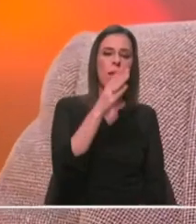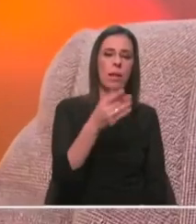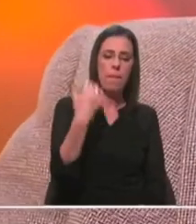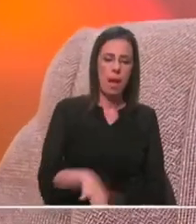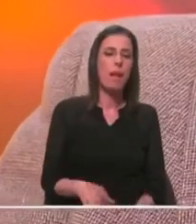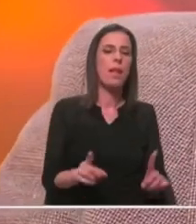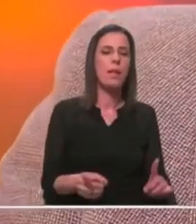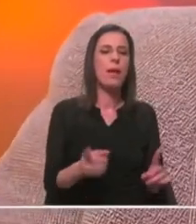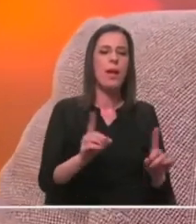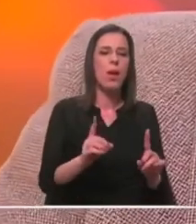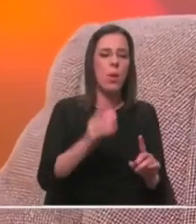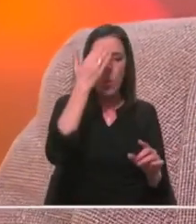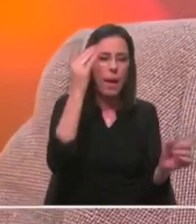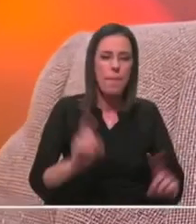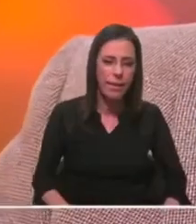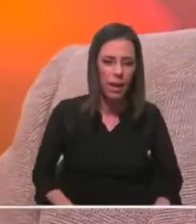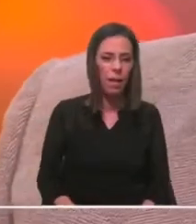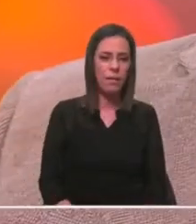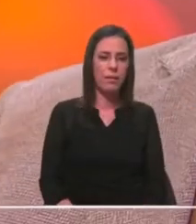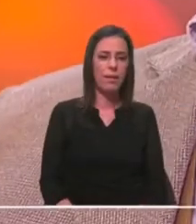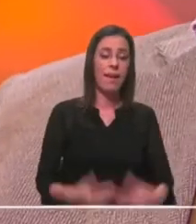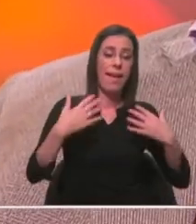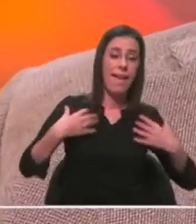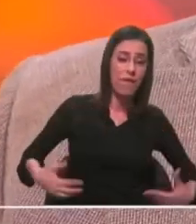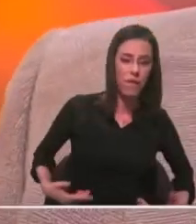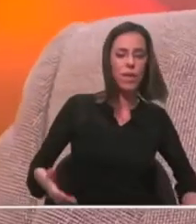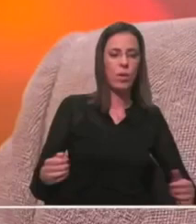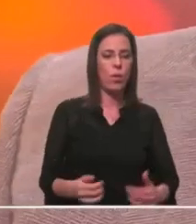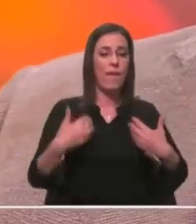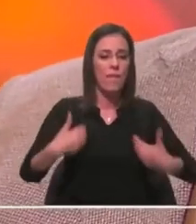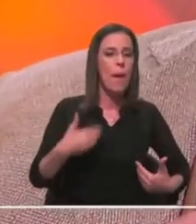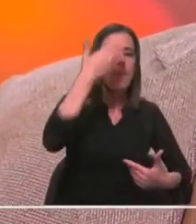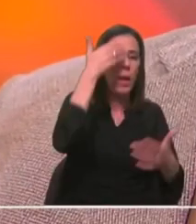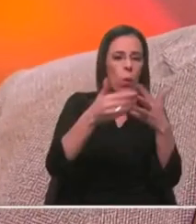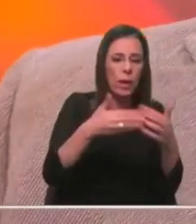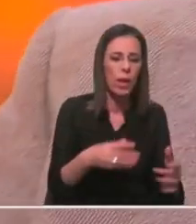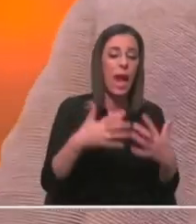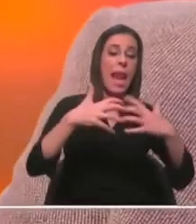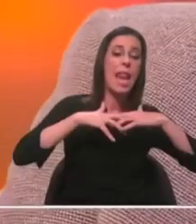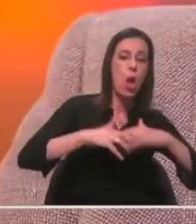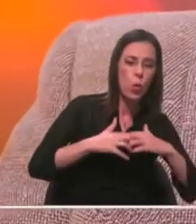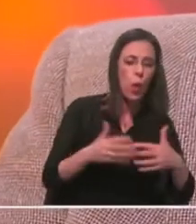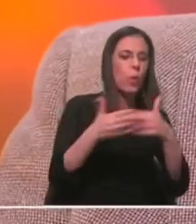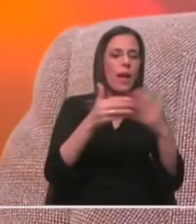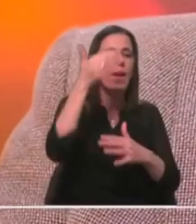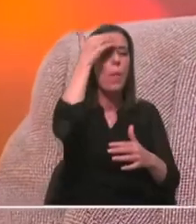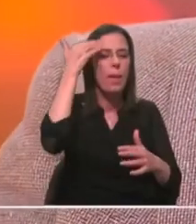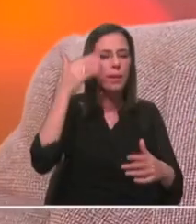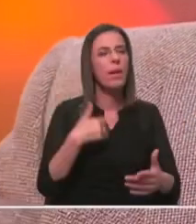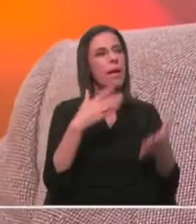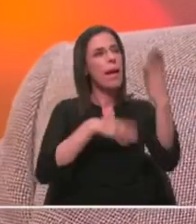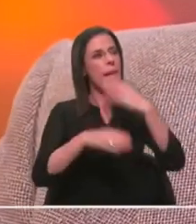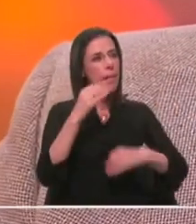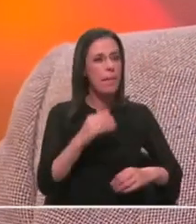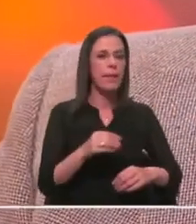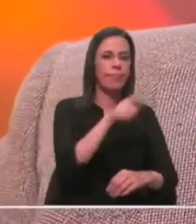errado que é não é Mental é é s é físico é físico é neurológico portanto nós aprendermos a